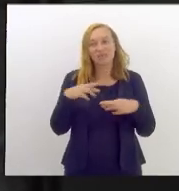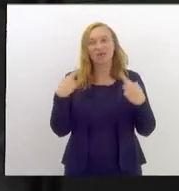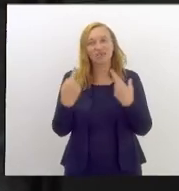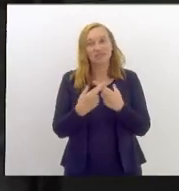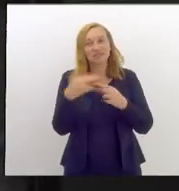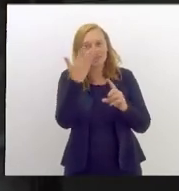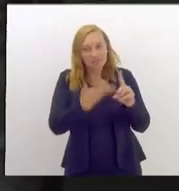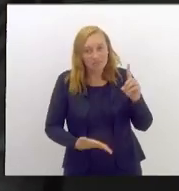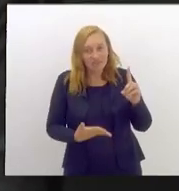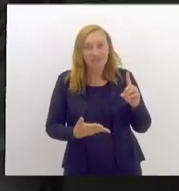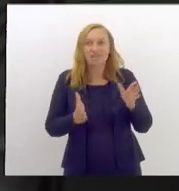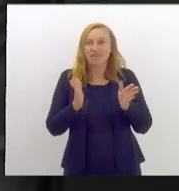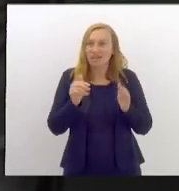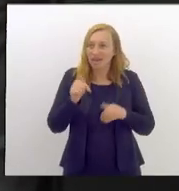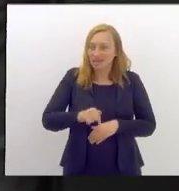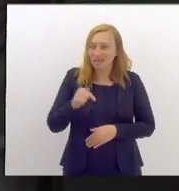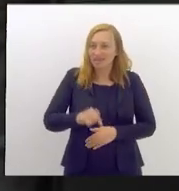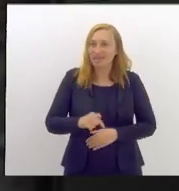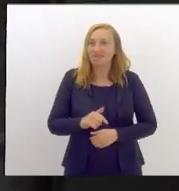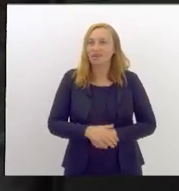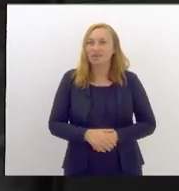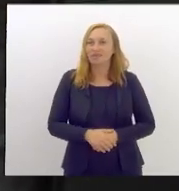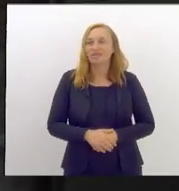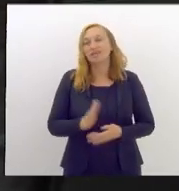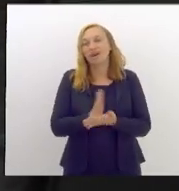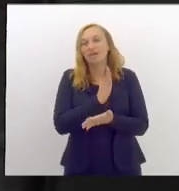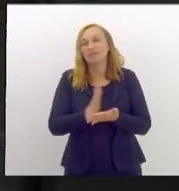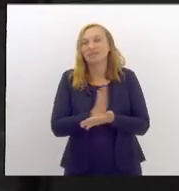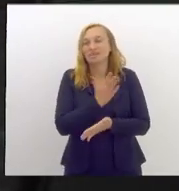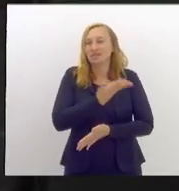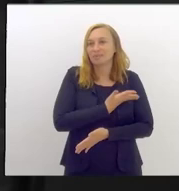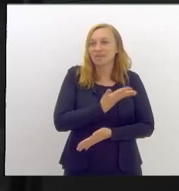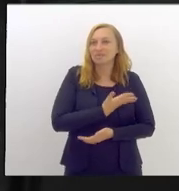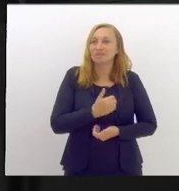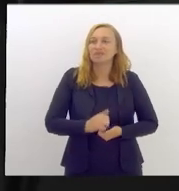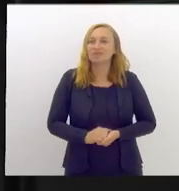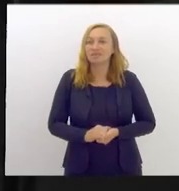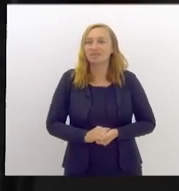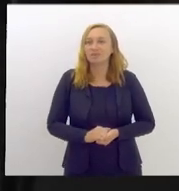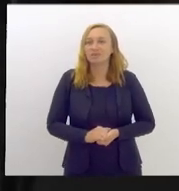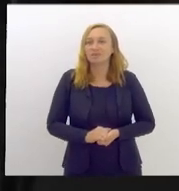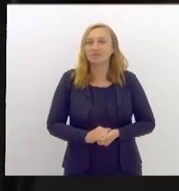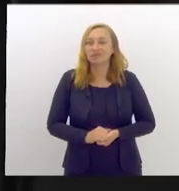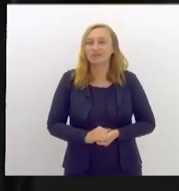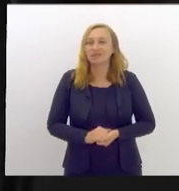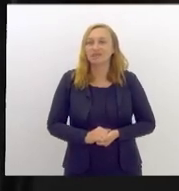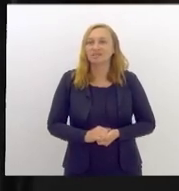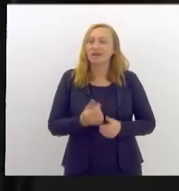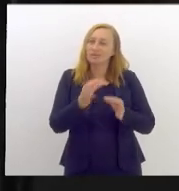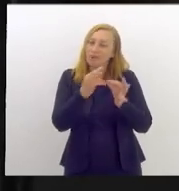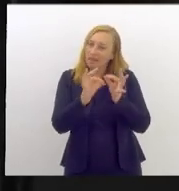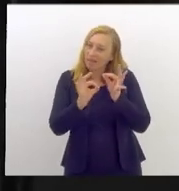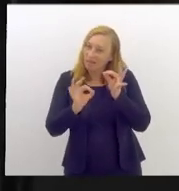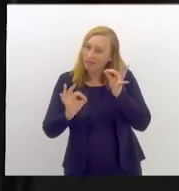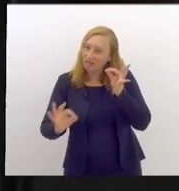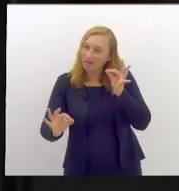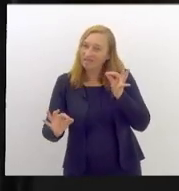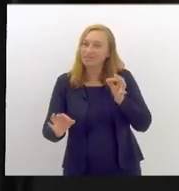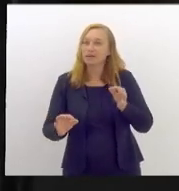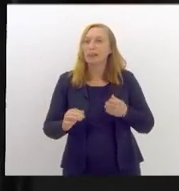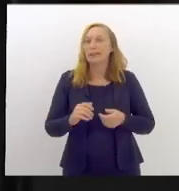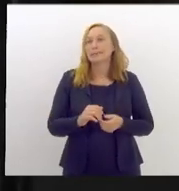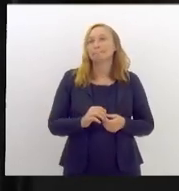solene em homenagem aqui alguns amigos e aí foi se estendendo